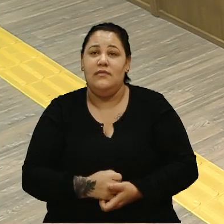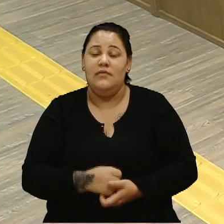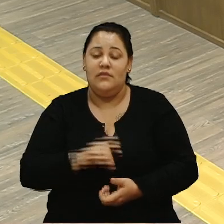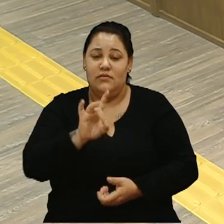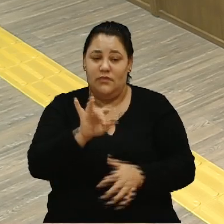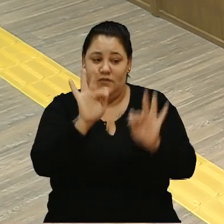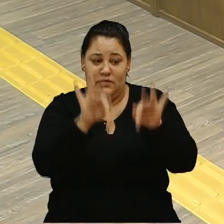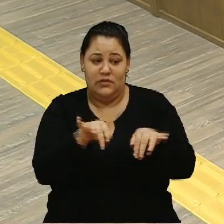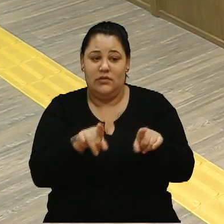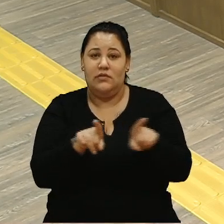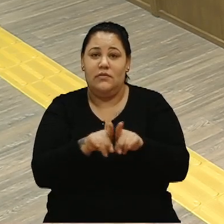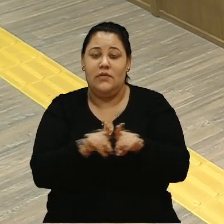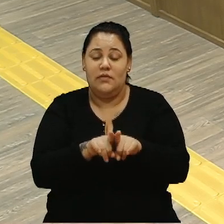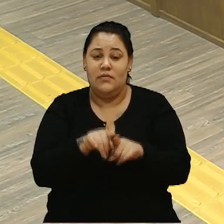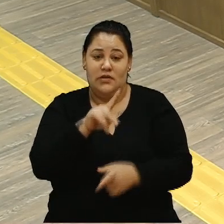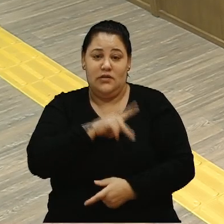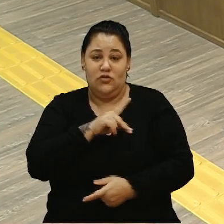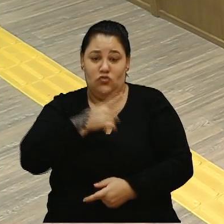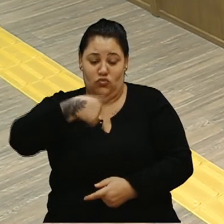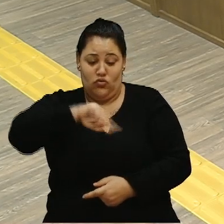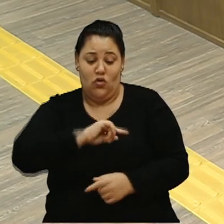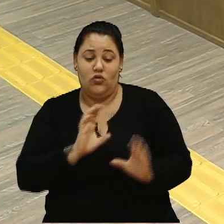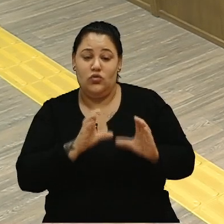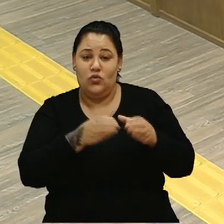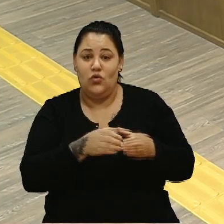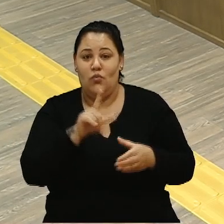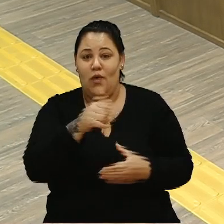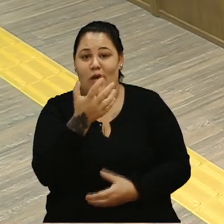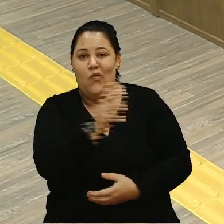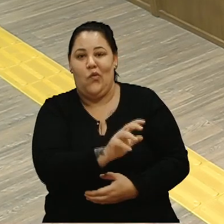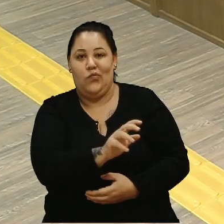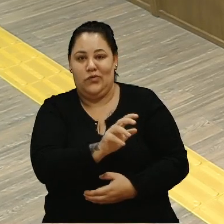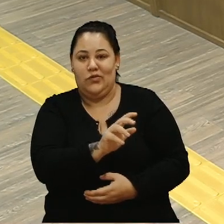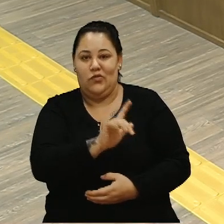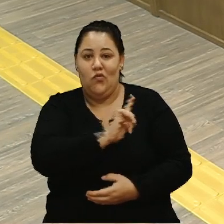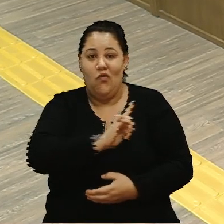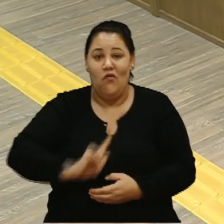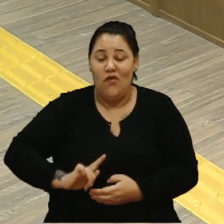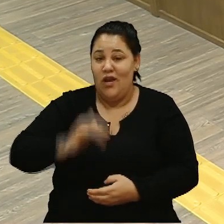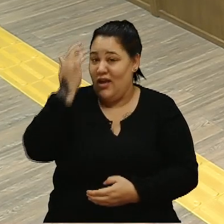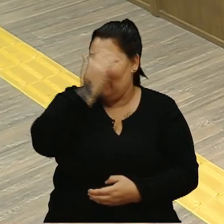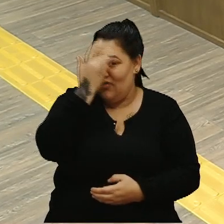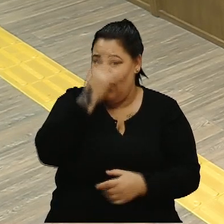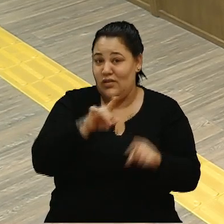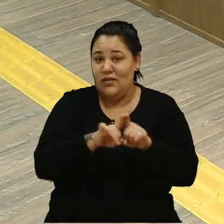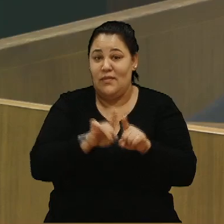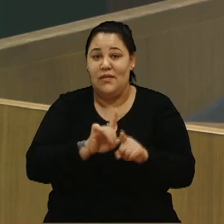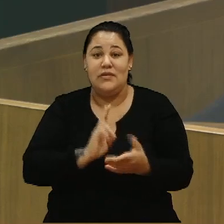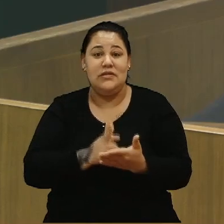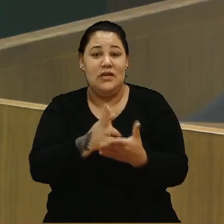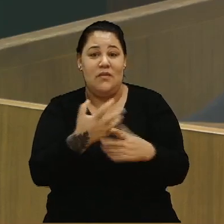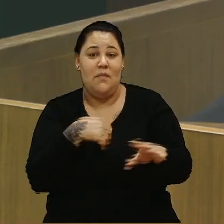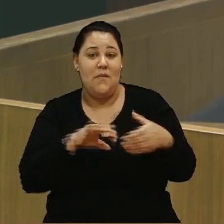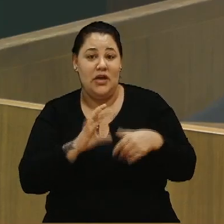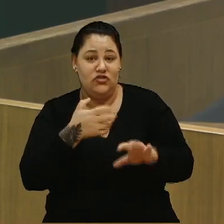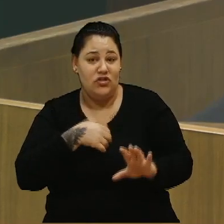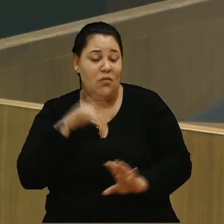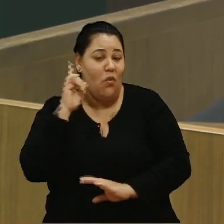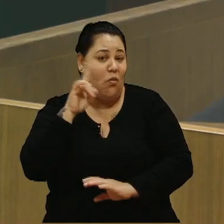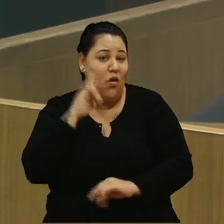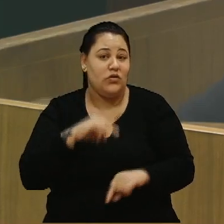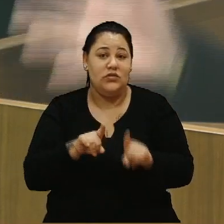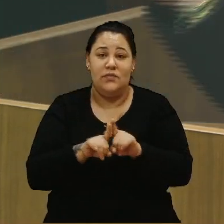finalizar, senhor presidente, a nossa bancada é oposição ao governo Odilon, como nós dissemos, mas nós sempre nos colocamos de forma propositiva. Não